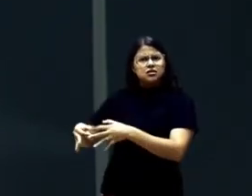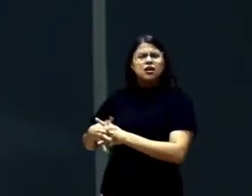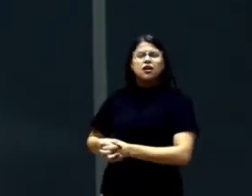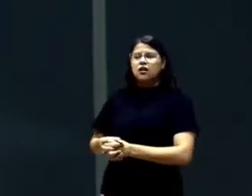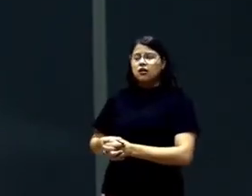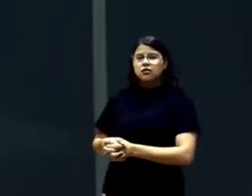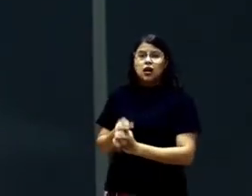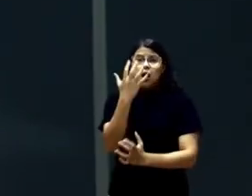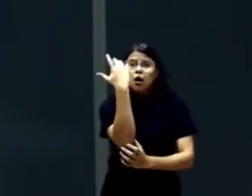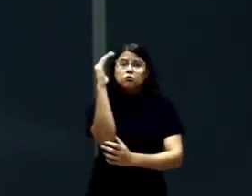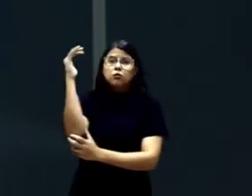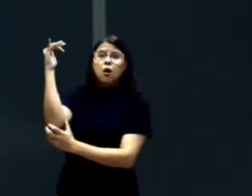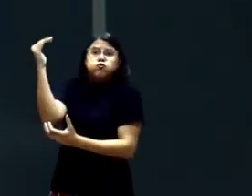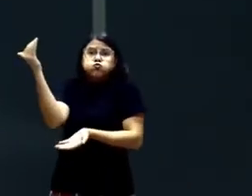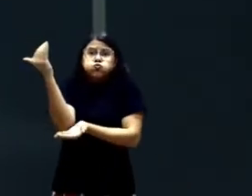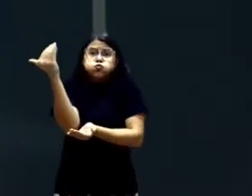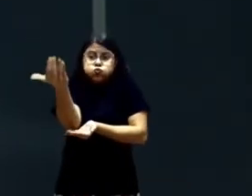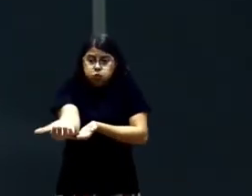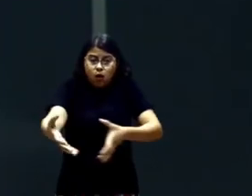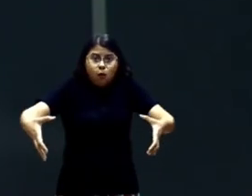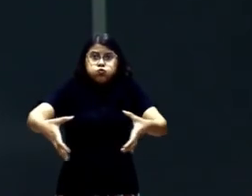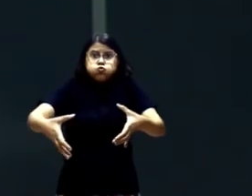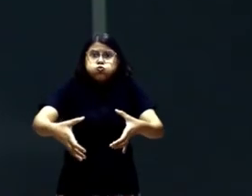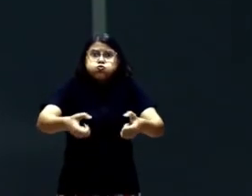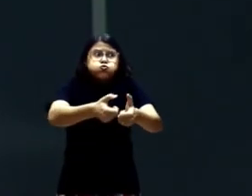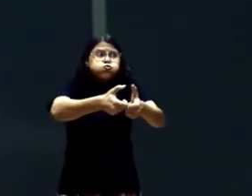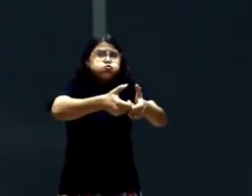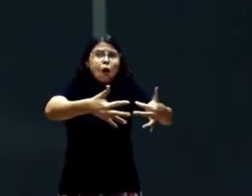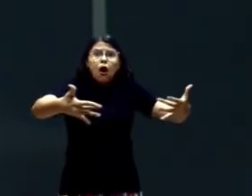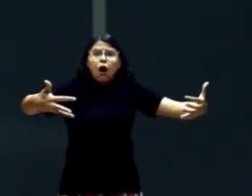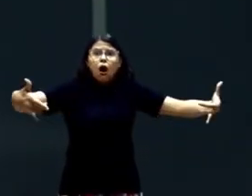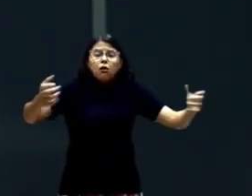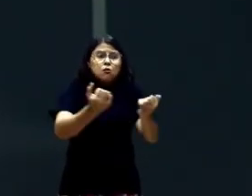ele plantou, deu mais certo do que ele imaginava.